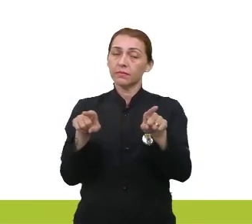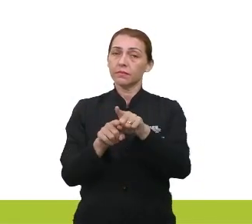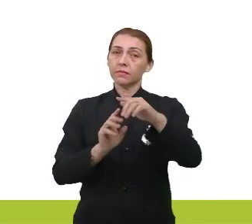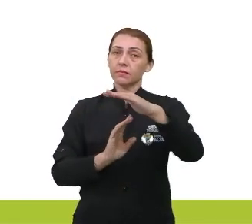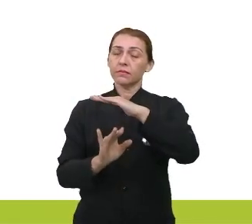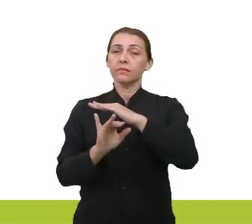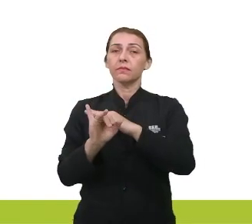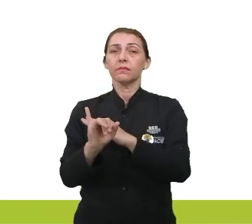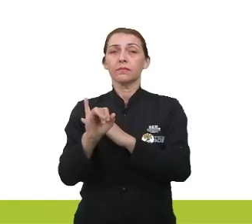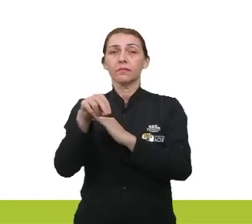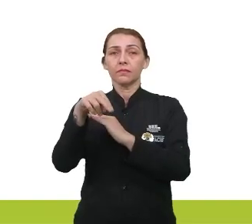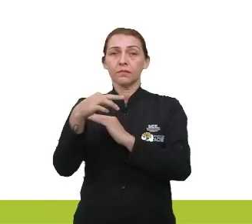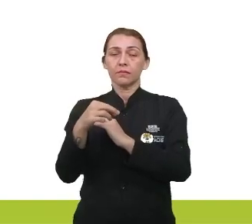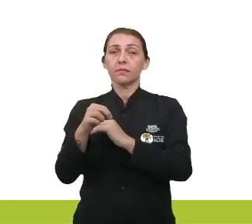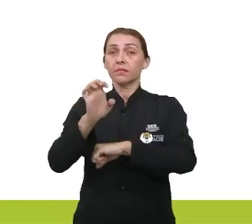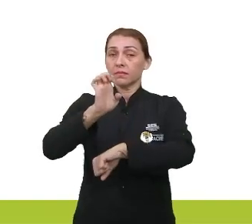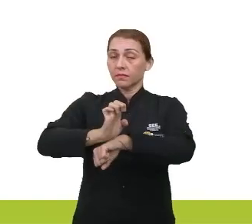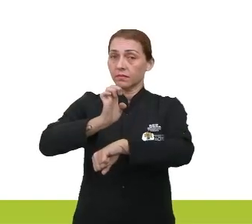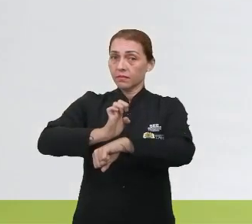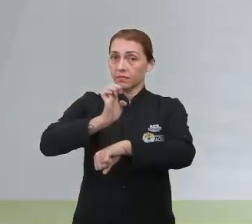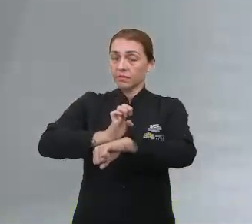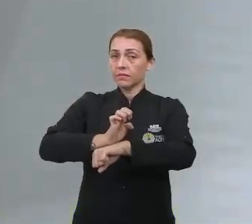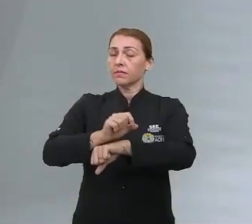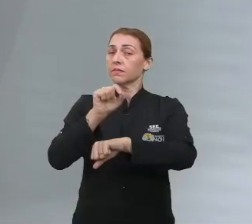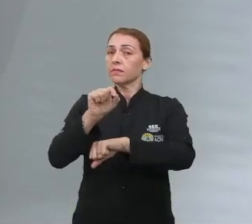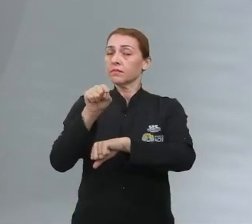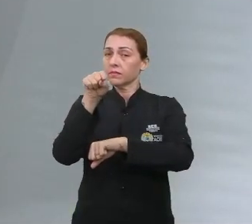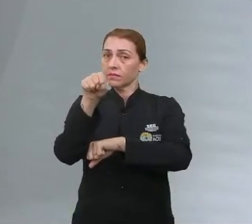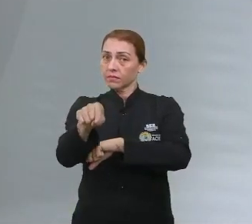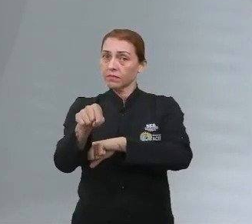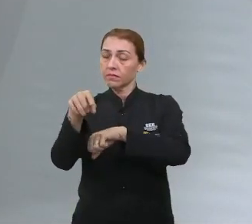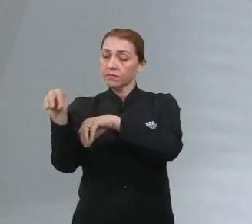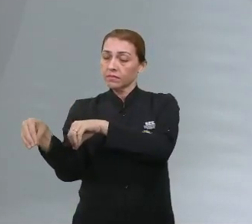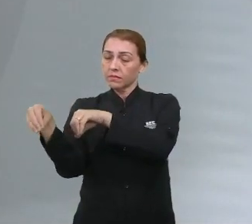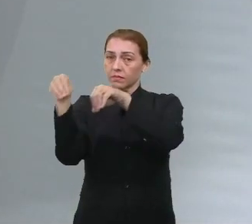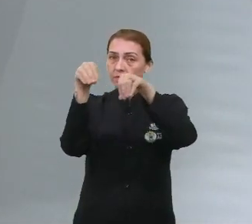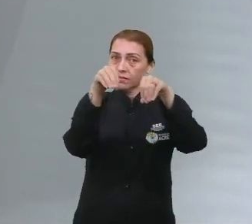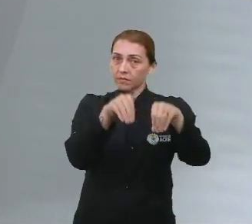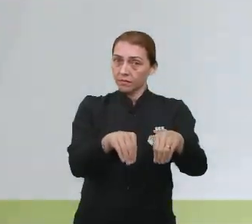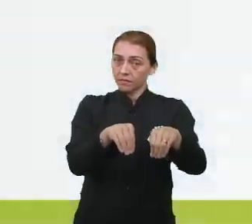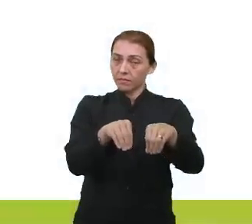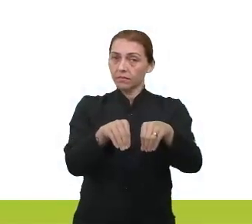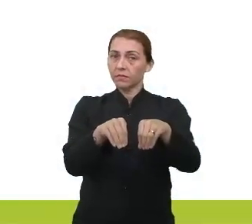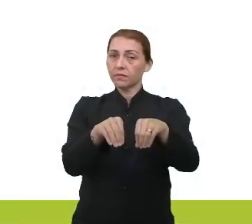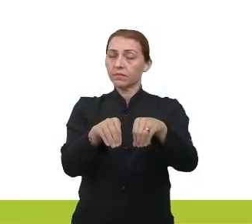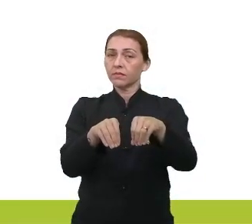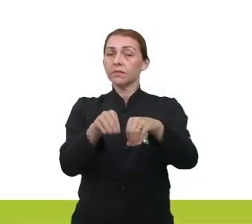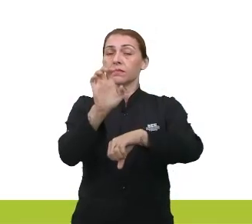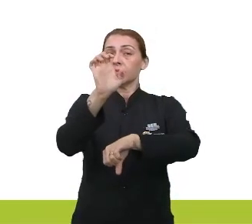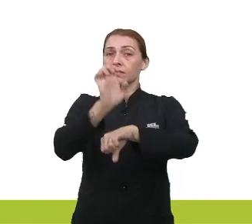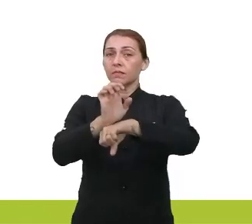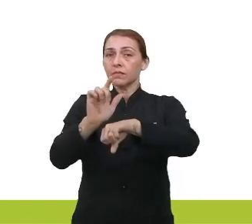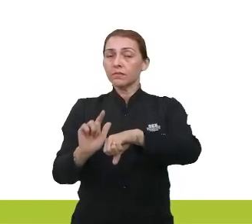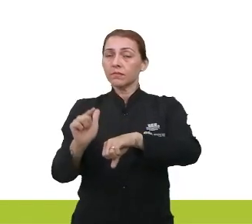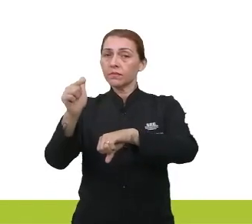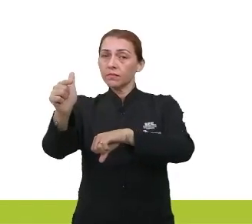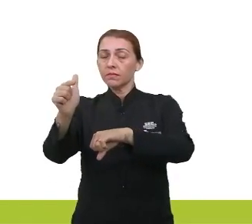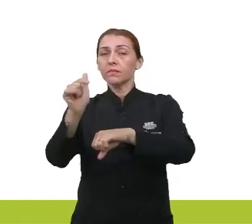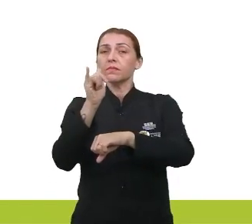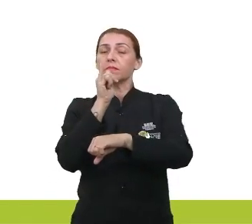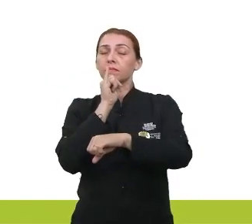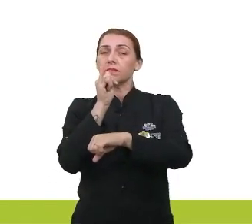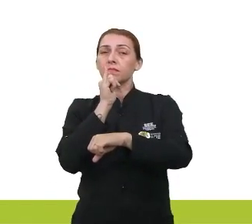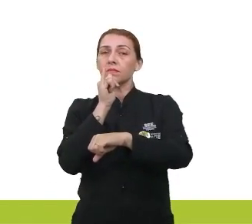migração interestadual. É quando você migra, tá, de um estado para outro, ou seja, é